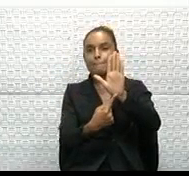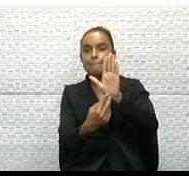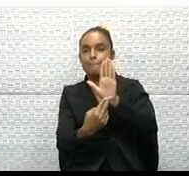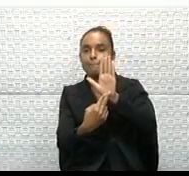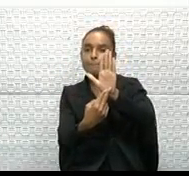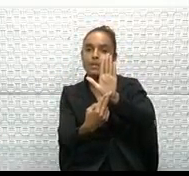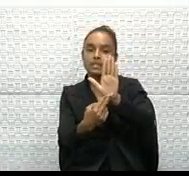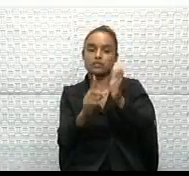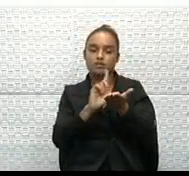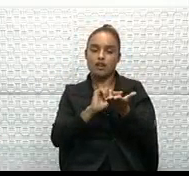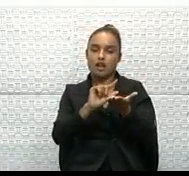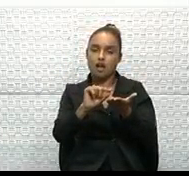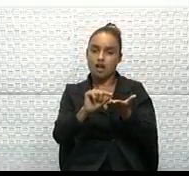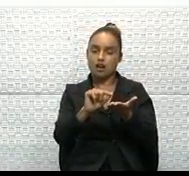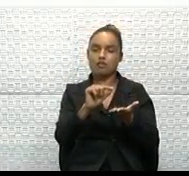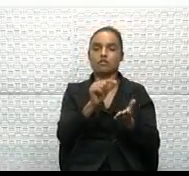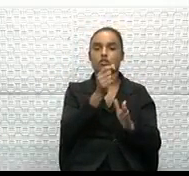ordenados.